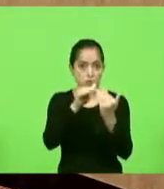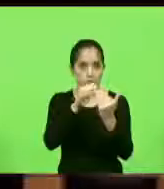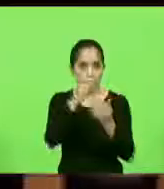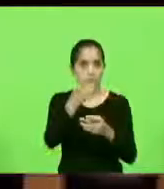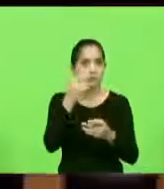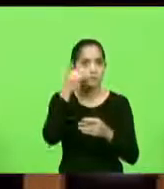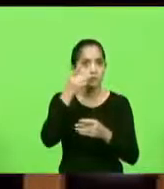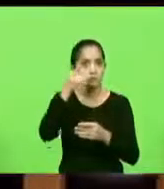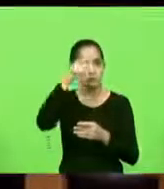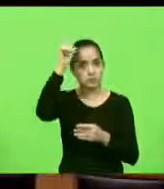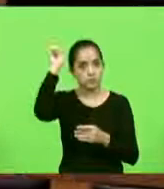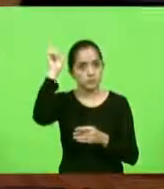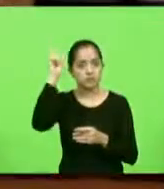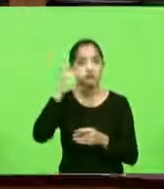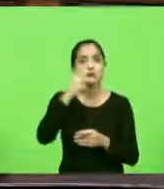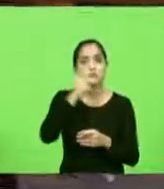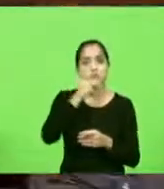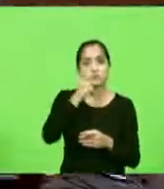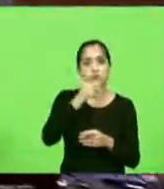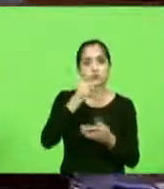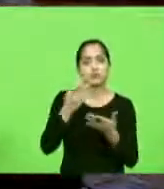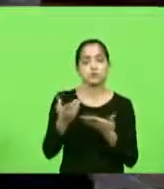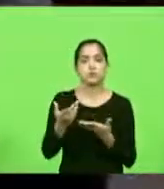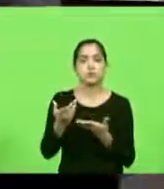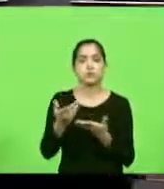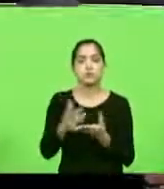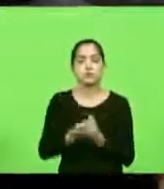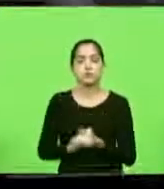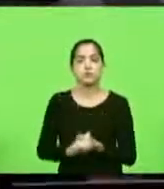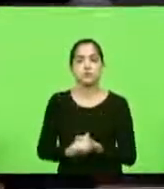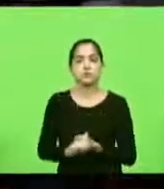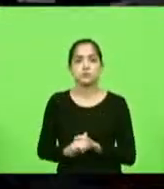Lima, Kennedy Nunes,